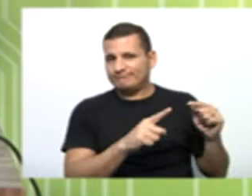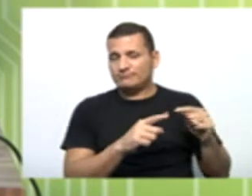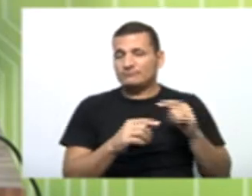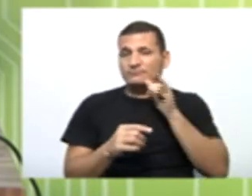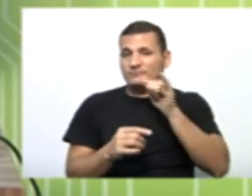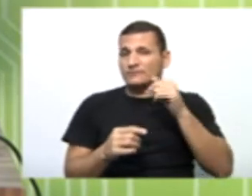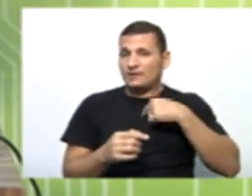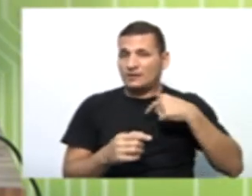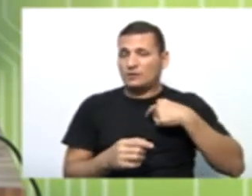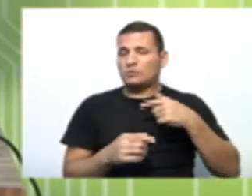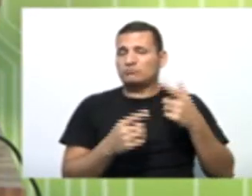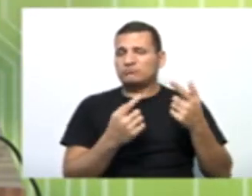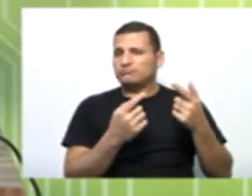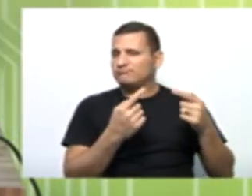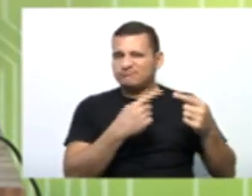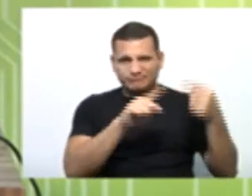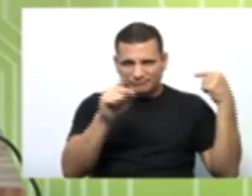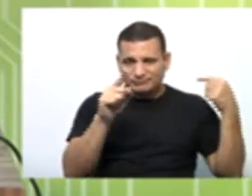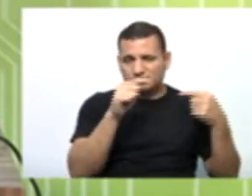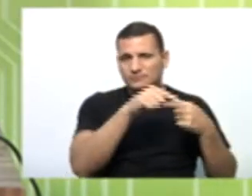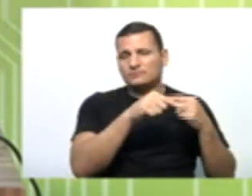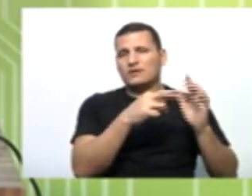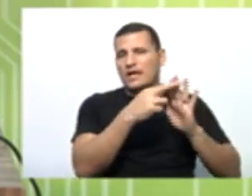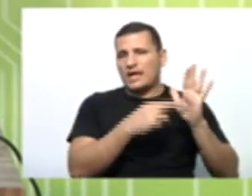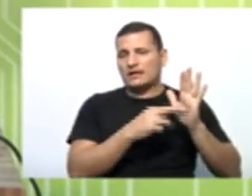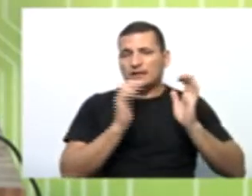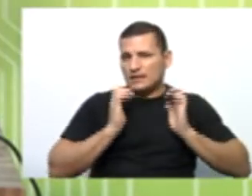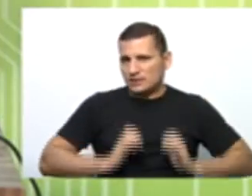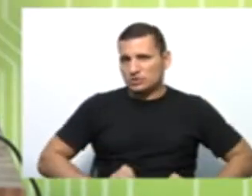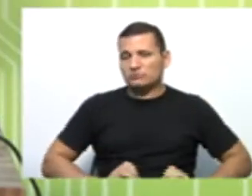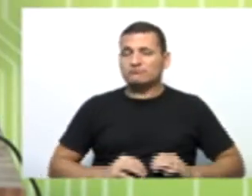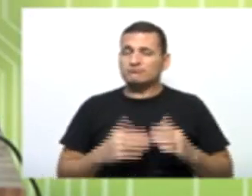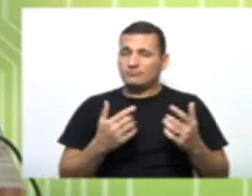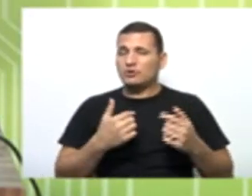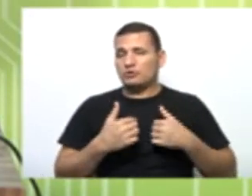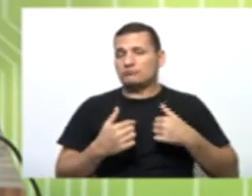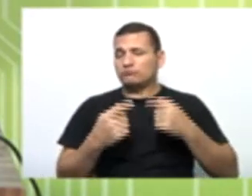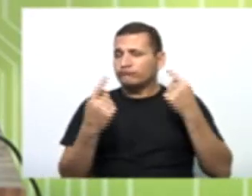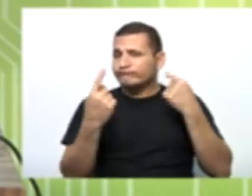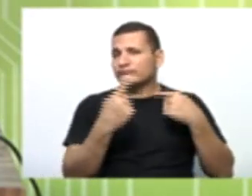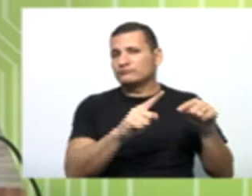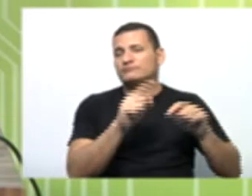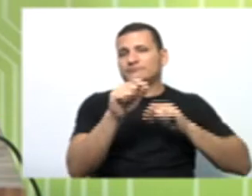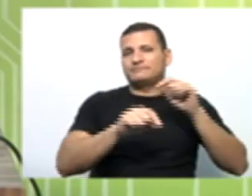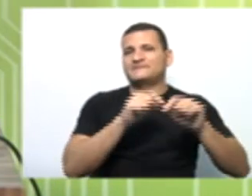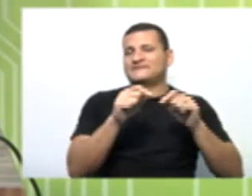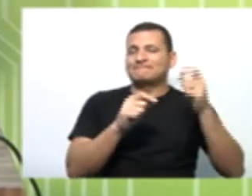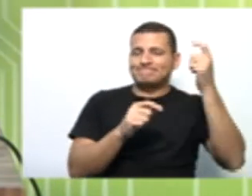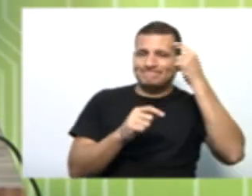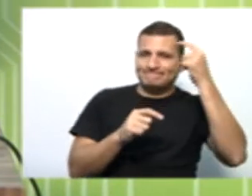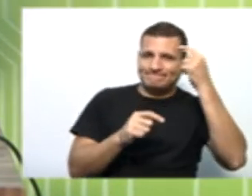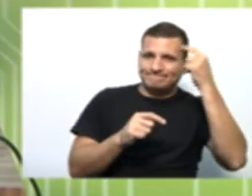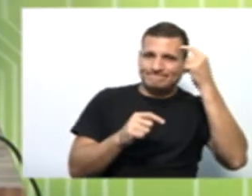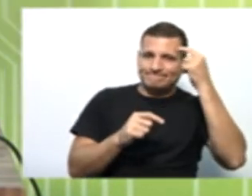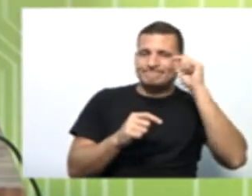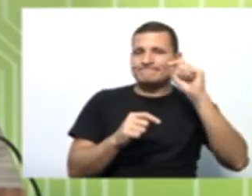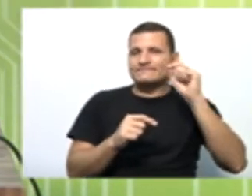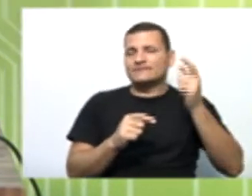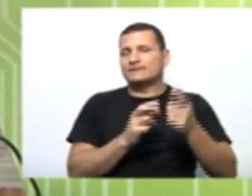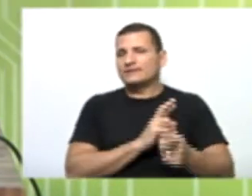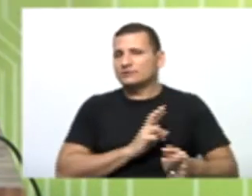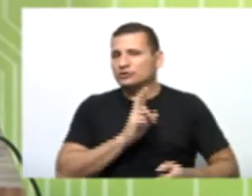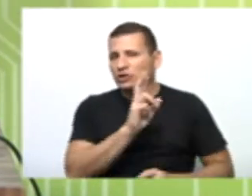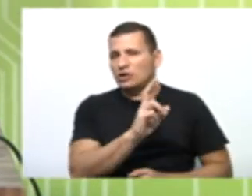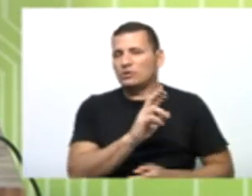firo um princípio ético religioso, eu estou indo contra aquilo que foi pensado, né, em relação àquela religião, de